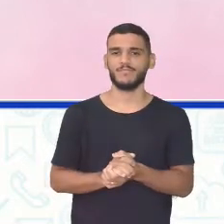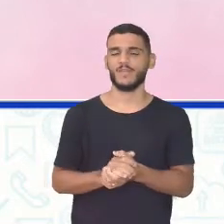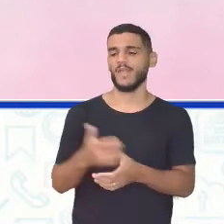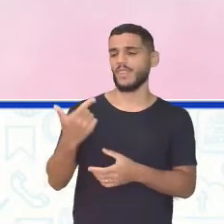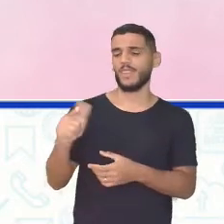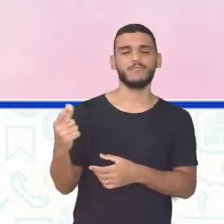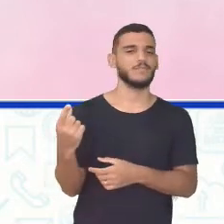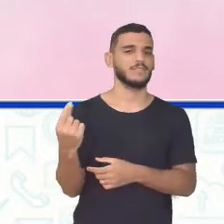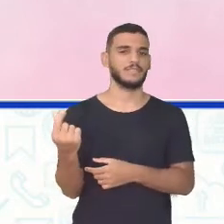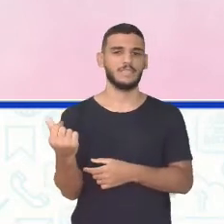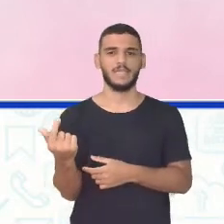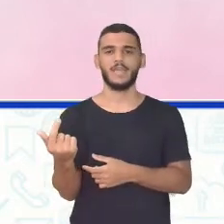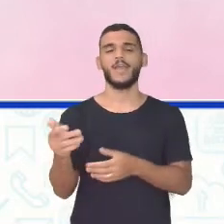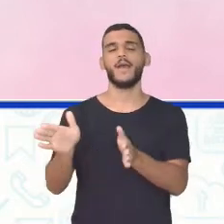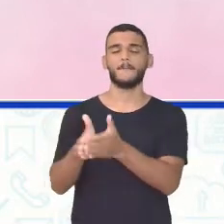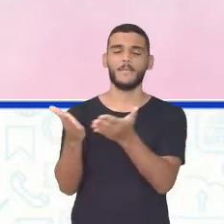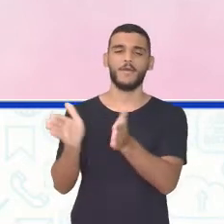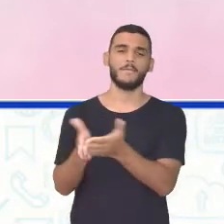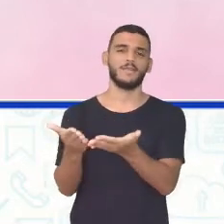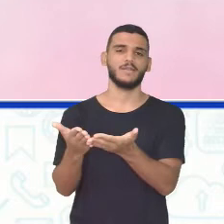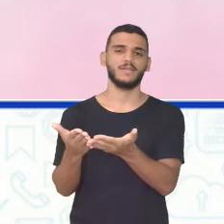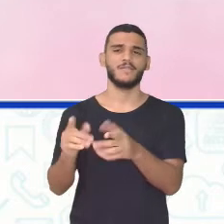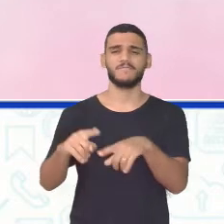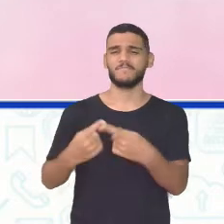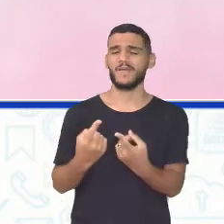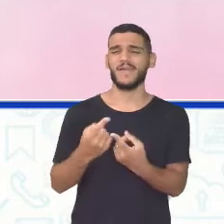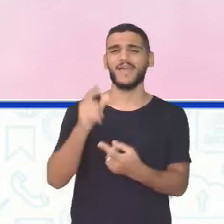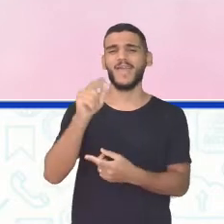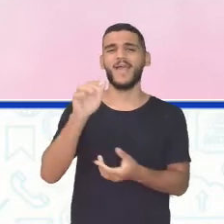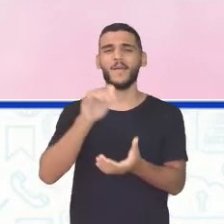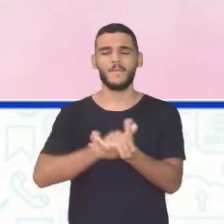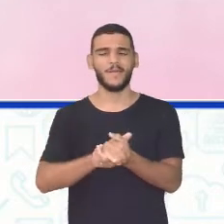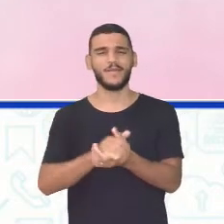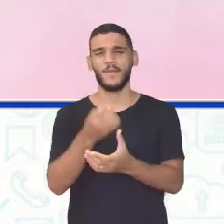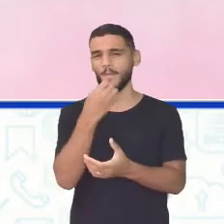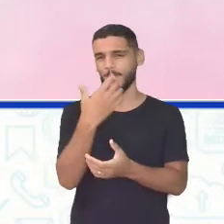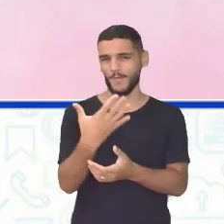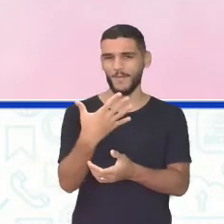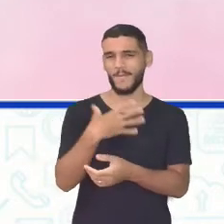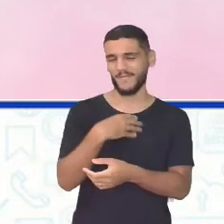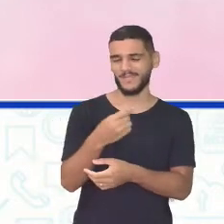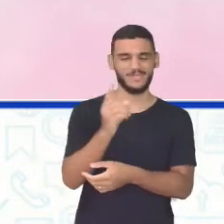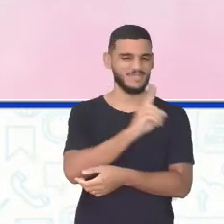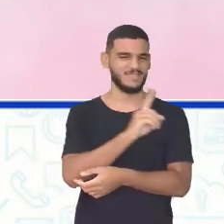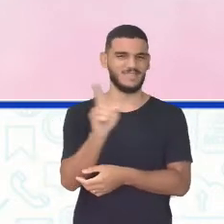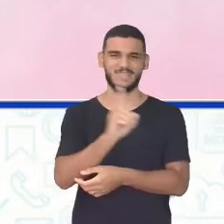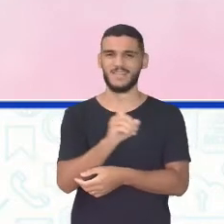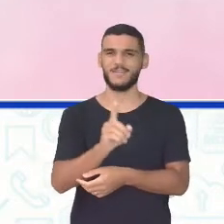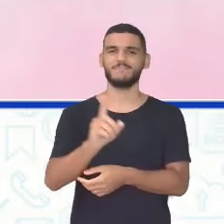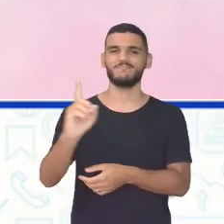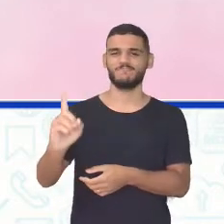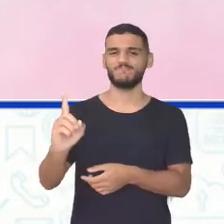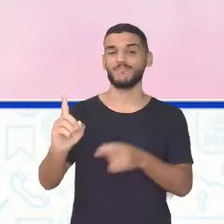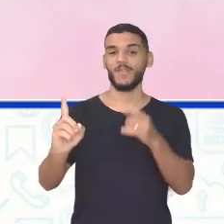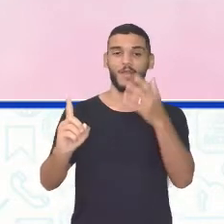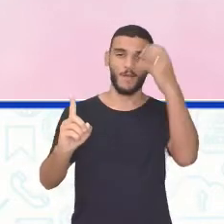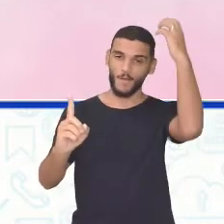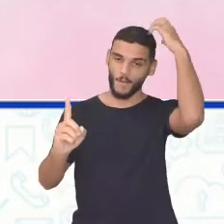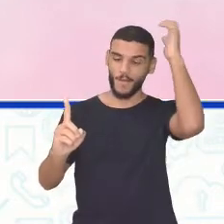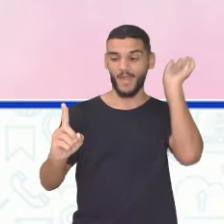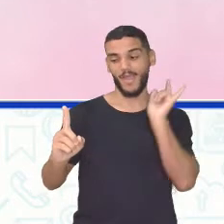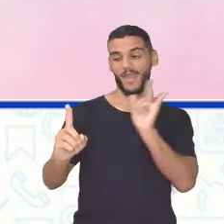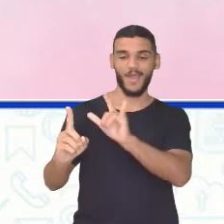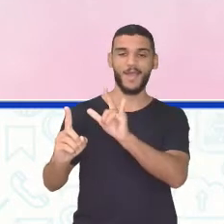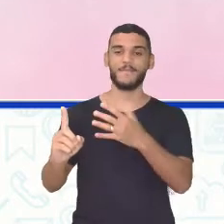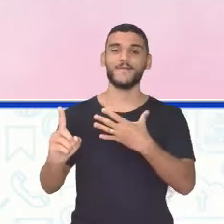disseram, mas enfim, não era nenhum marido ideal para sua filha, de quem o pai gosta mais do que de qualquer outra. Então, nesse